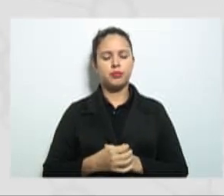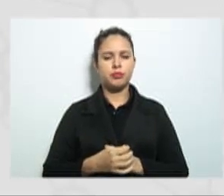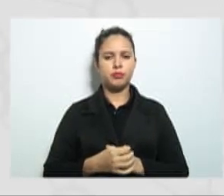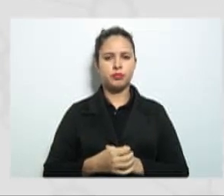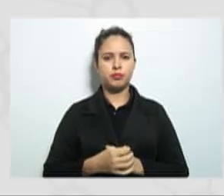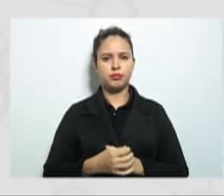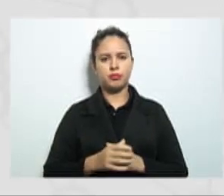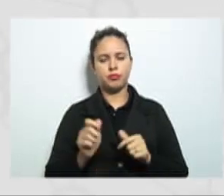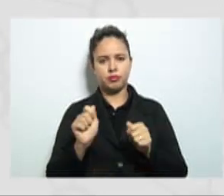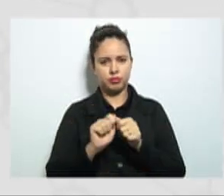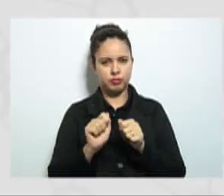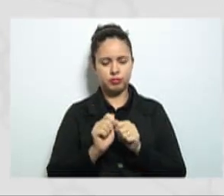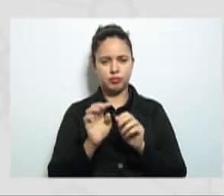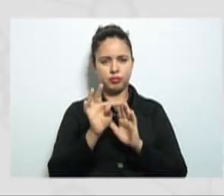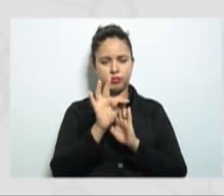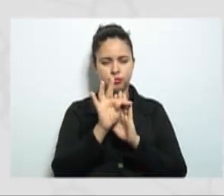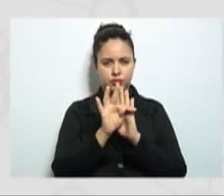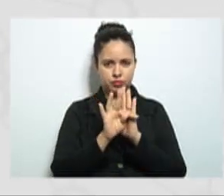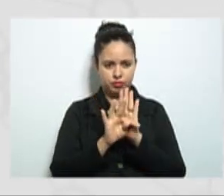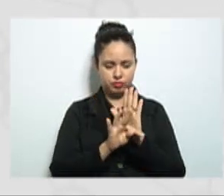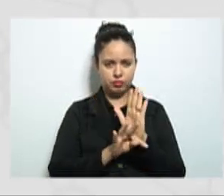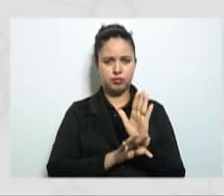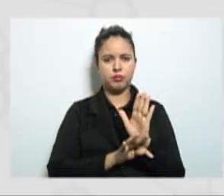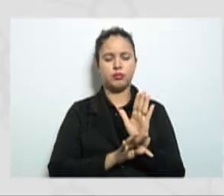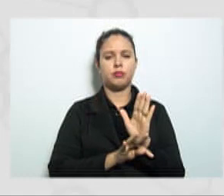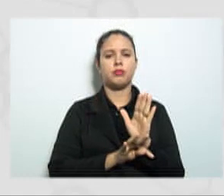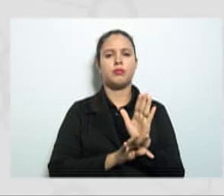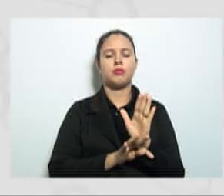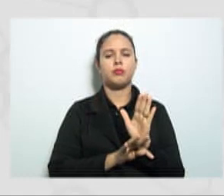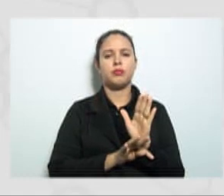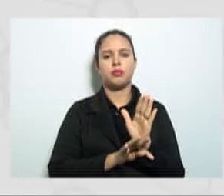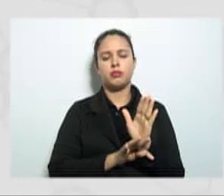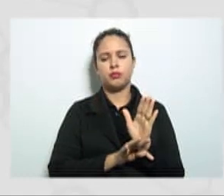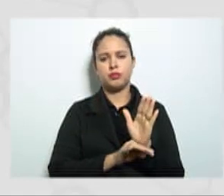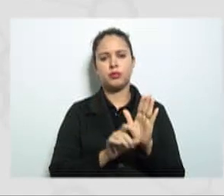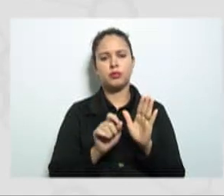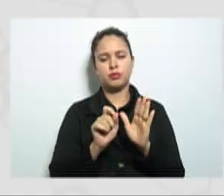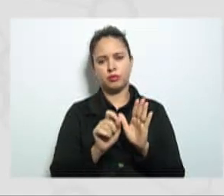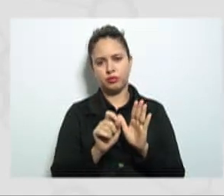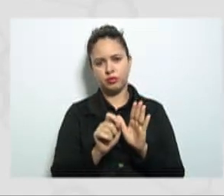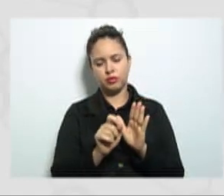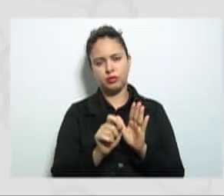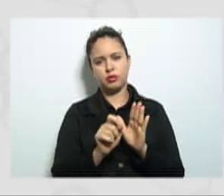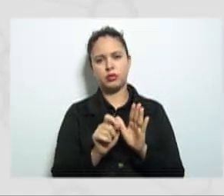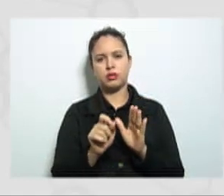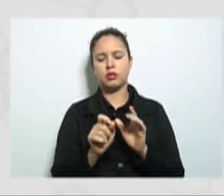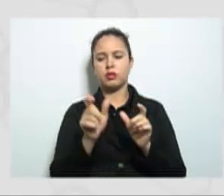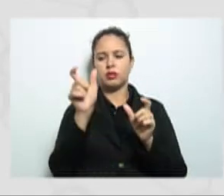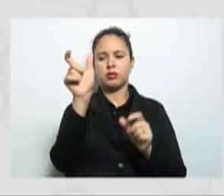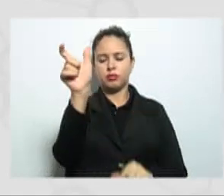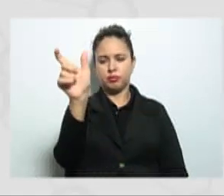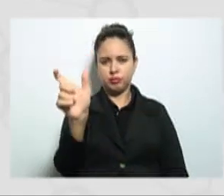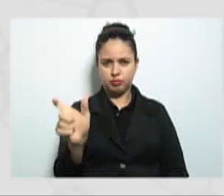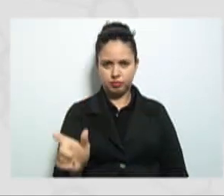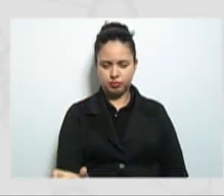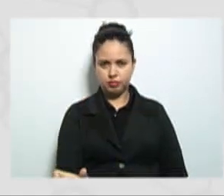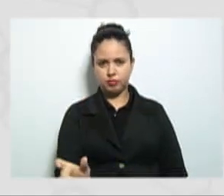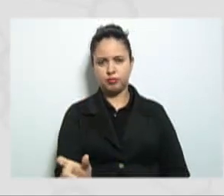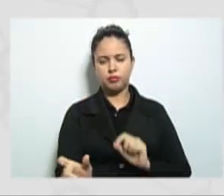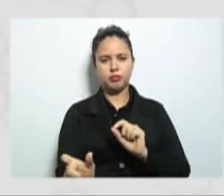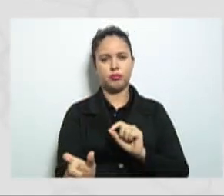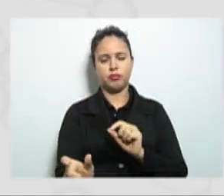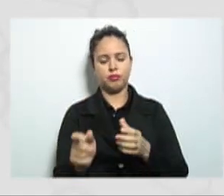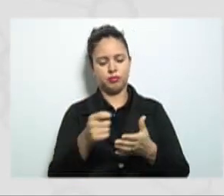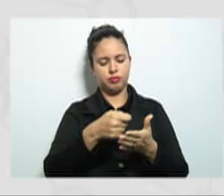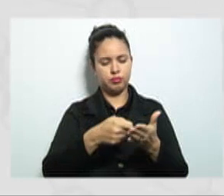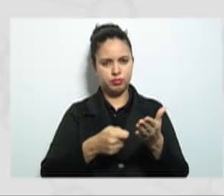para aqueles que pertencem ao Poder Executivo, Legislativo e Judiciário, e nem para reitores. Estou